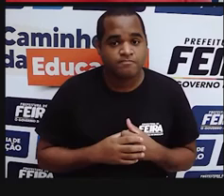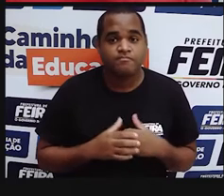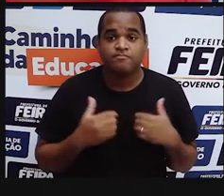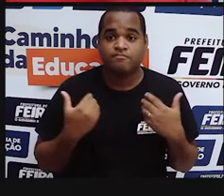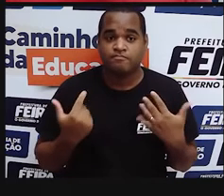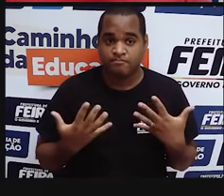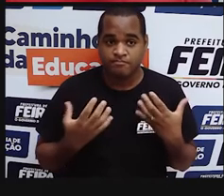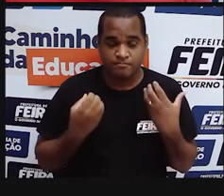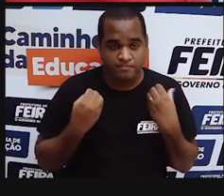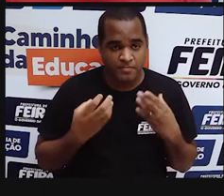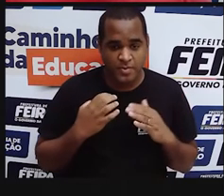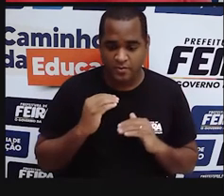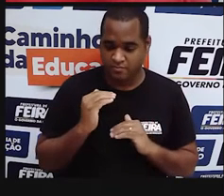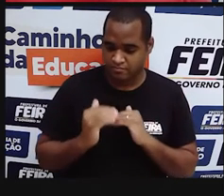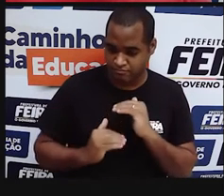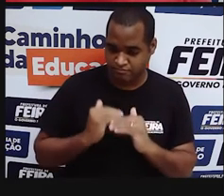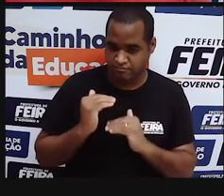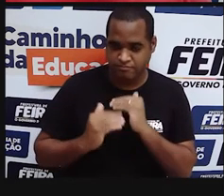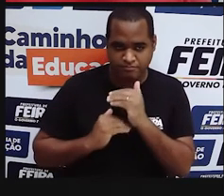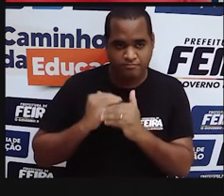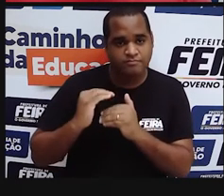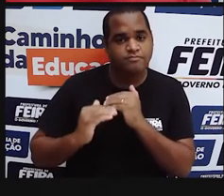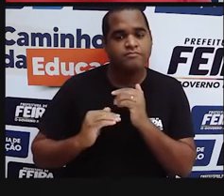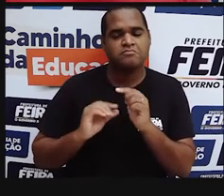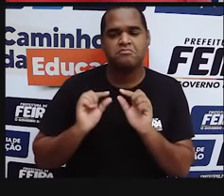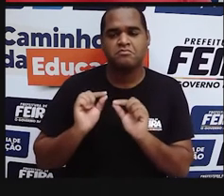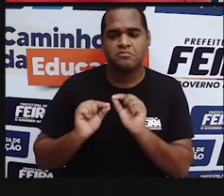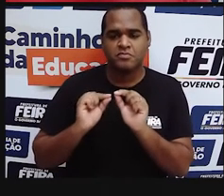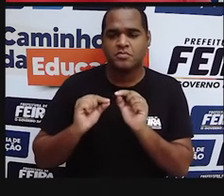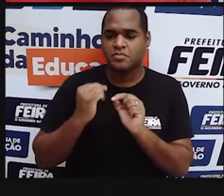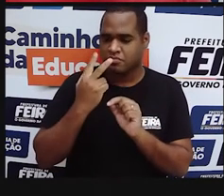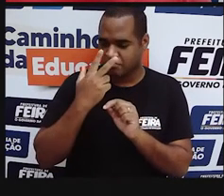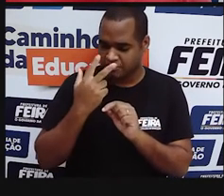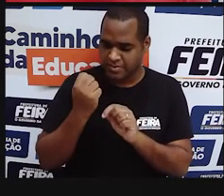Bem, o processo de